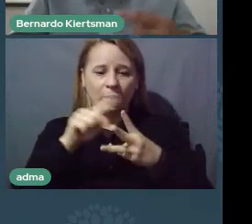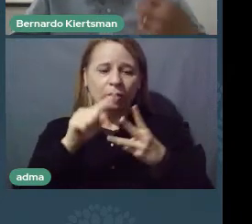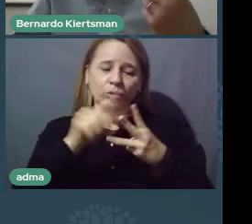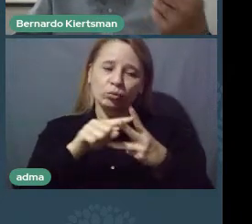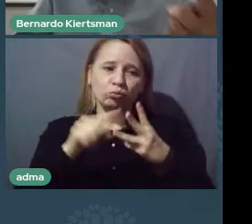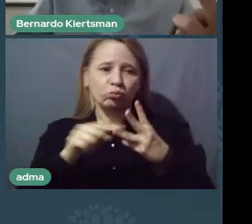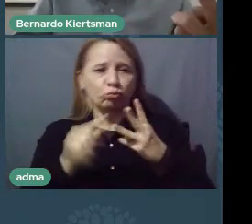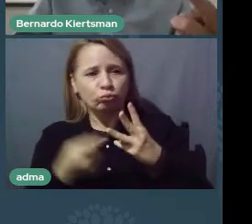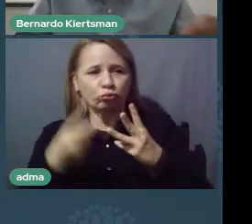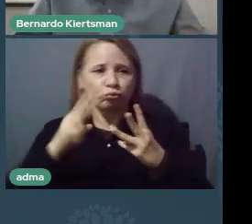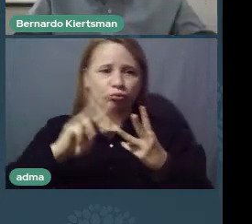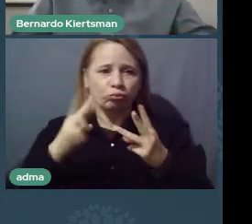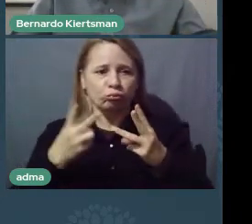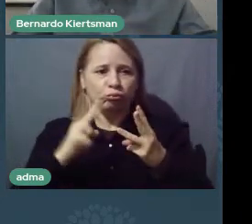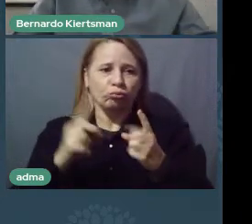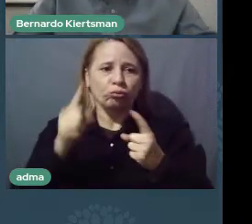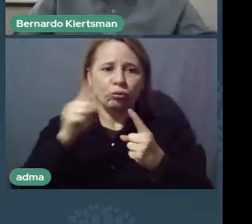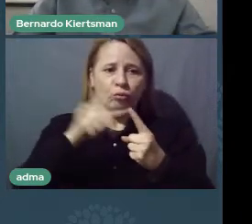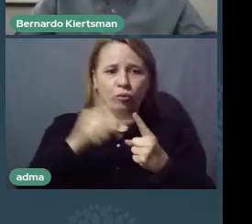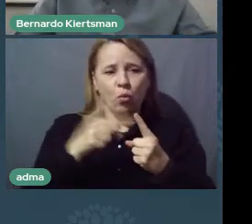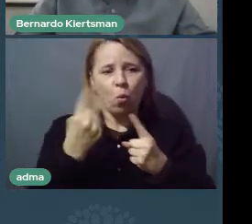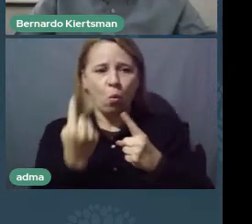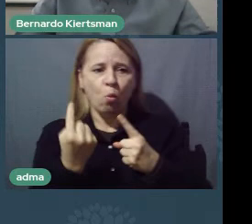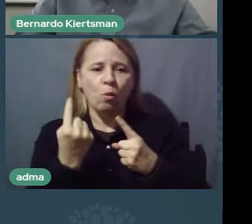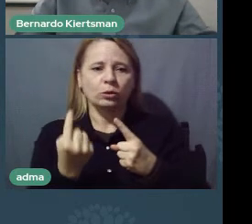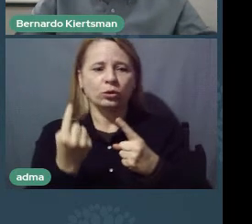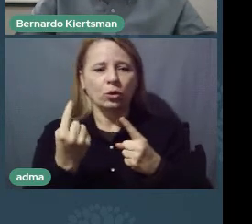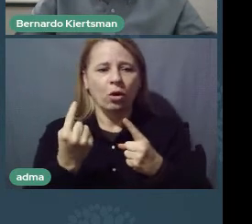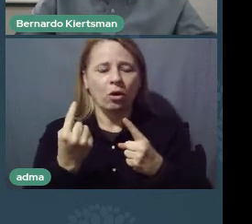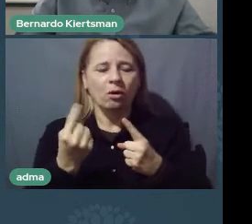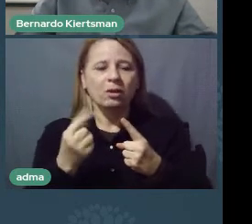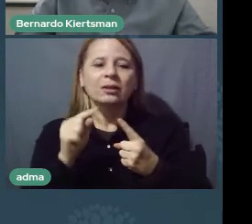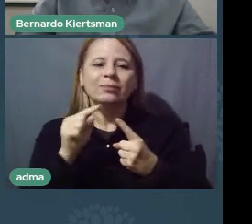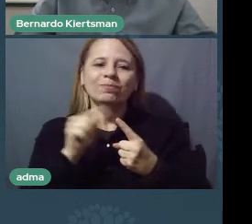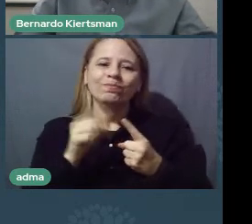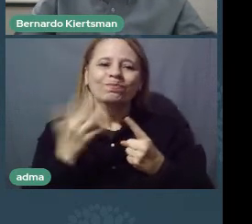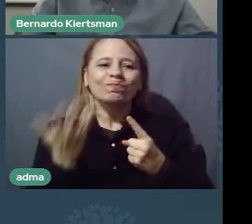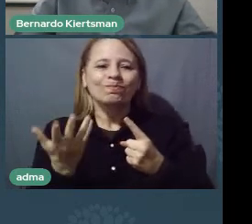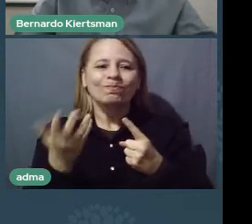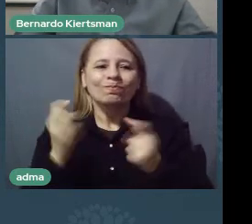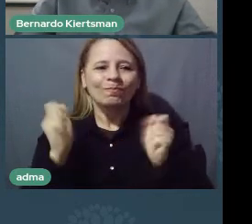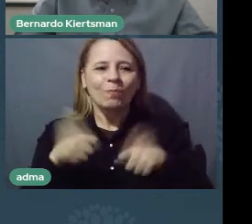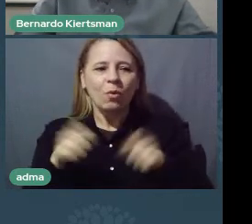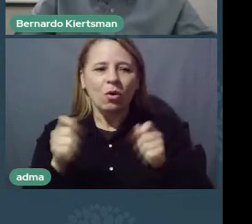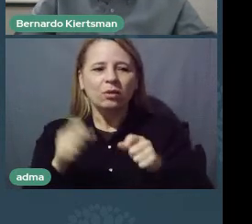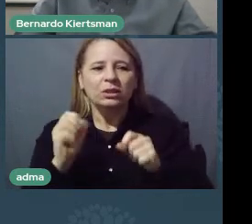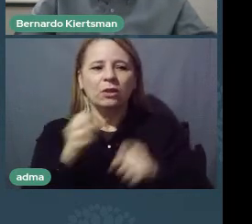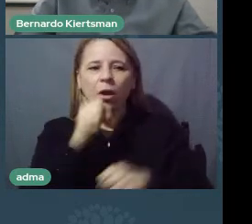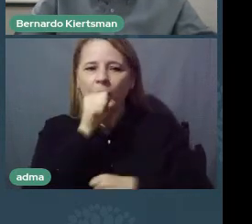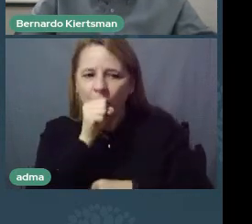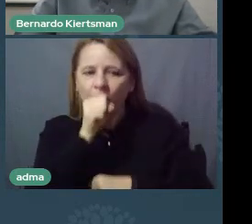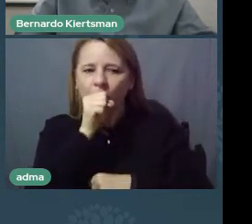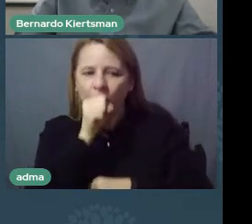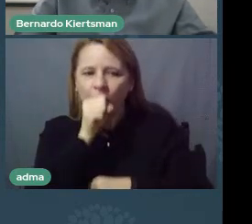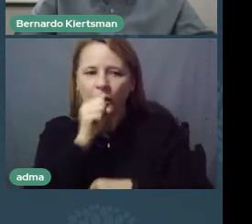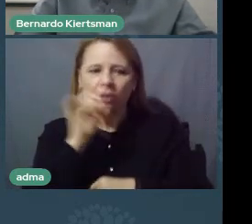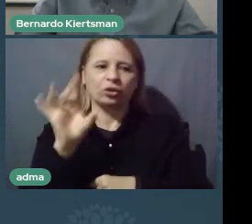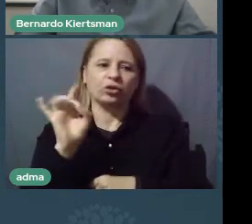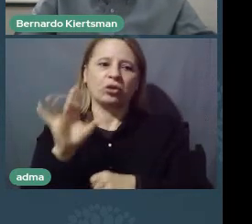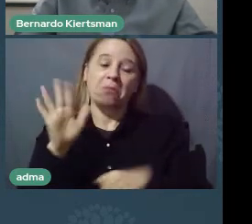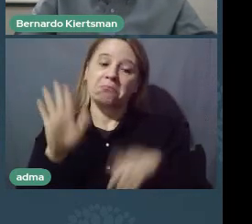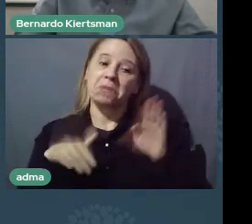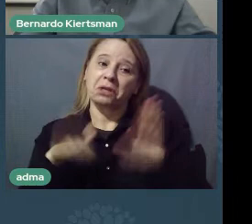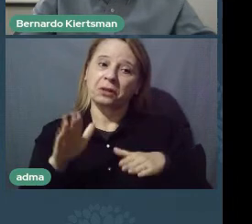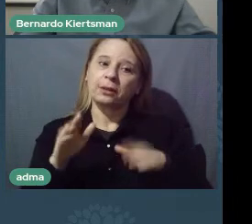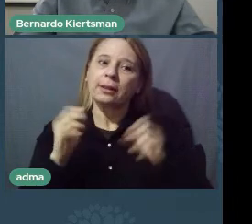2, às vezes um só desses sintomas, que pode ser somente tosse, por exemplo, e a gente tem